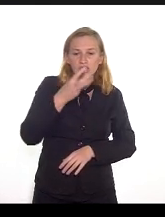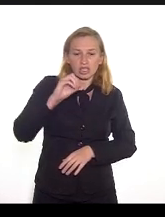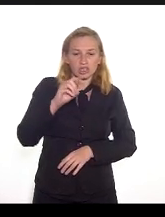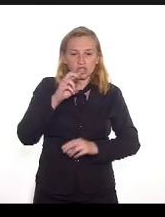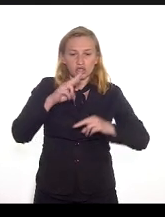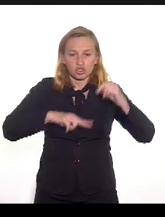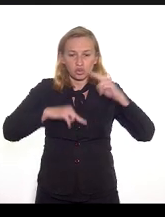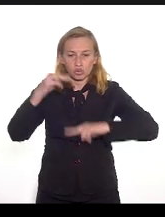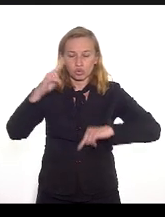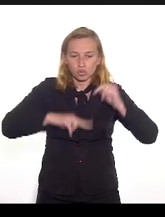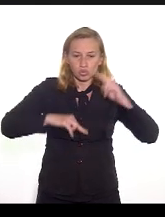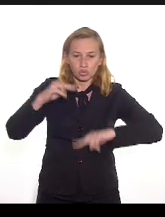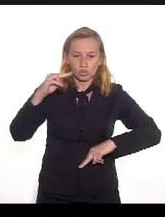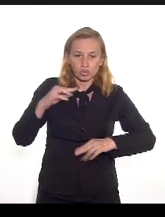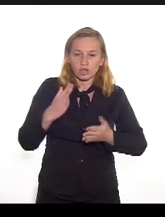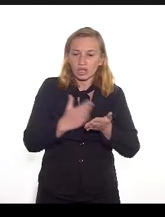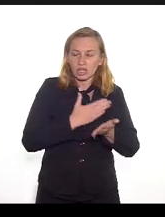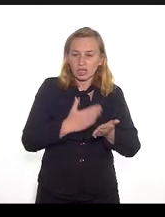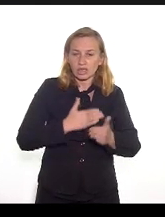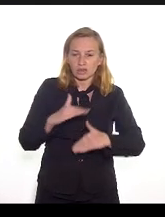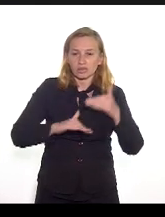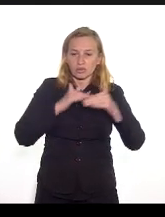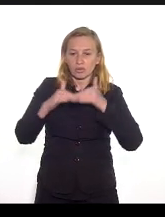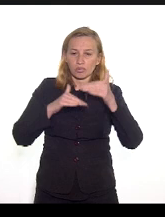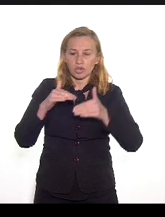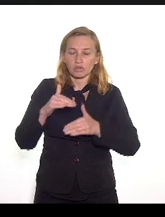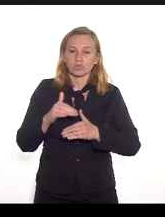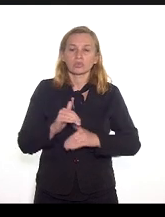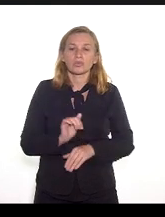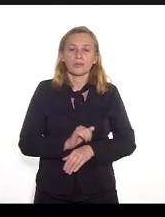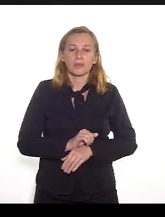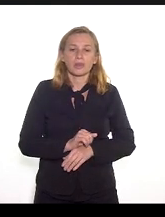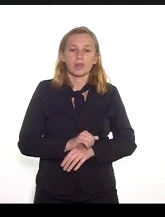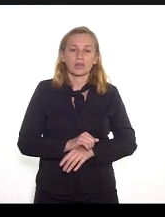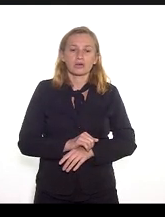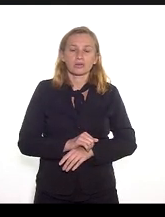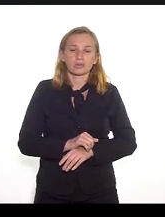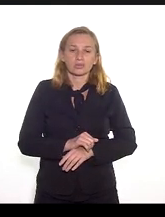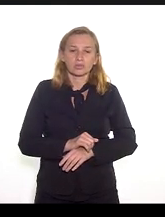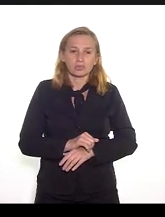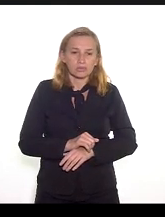do periódico Cadernos do Desenvolvimento Fluminense, com uma